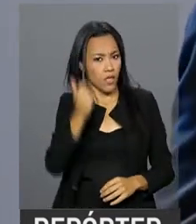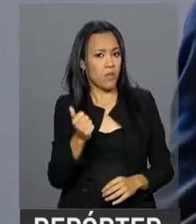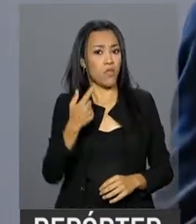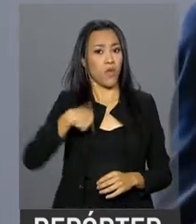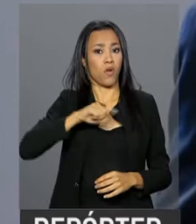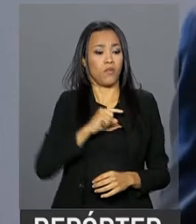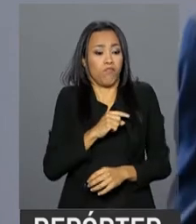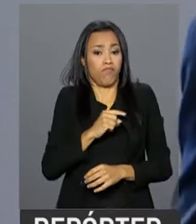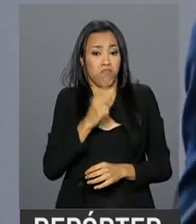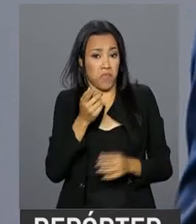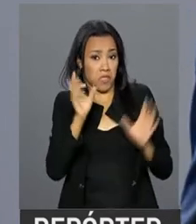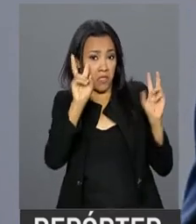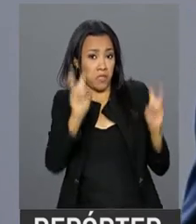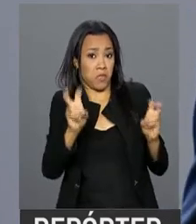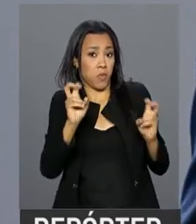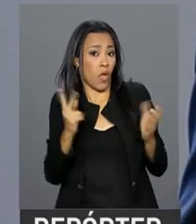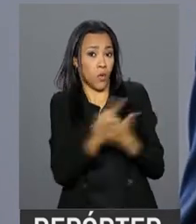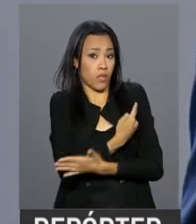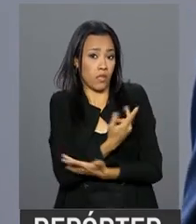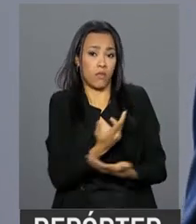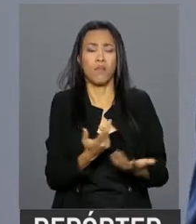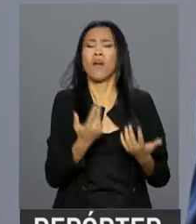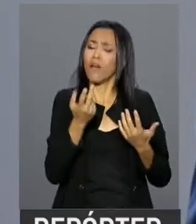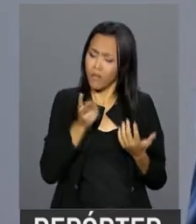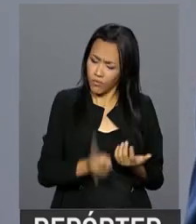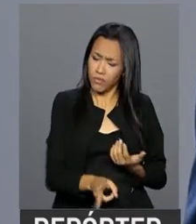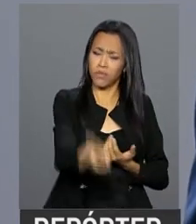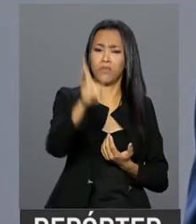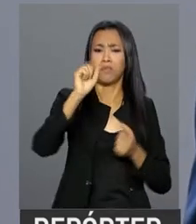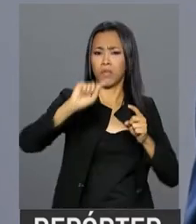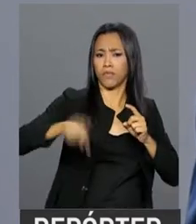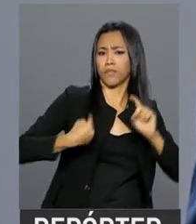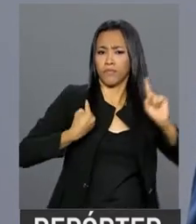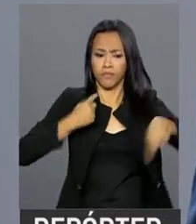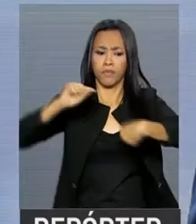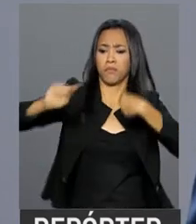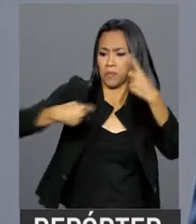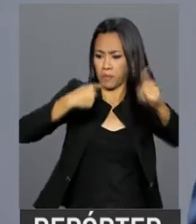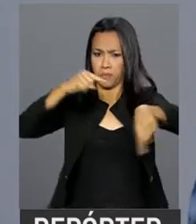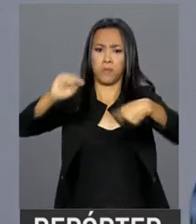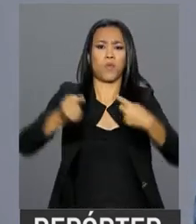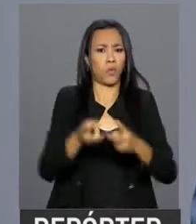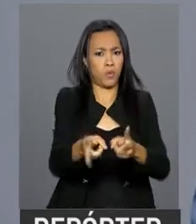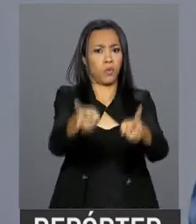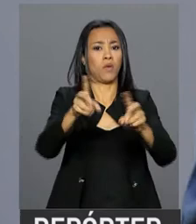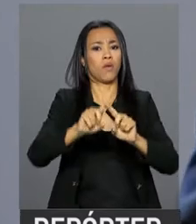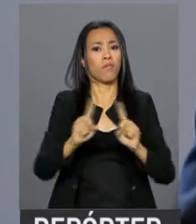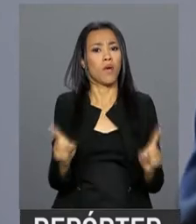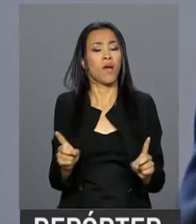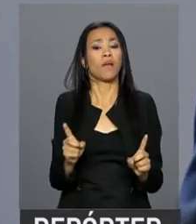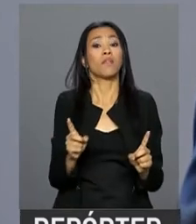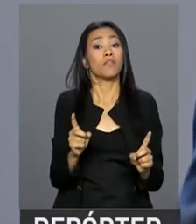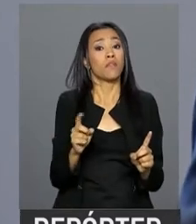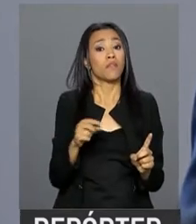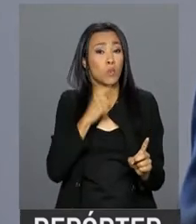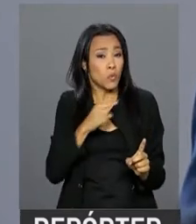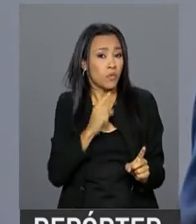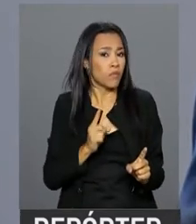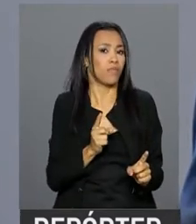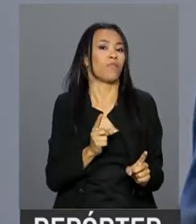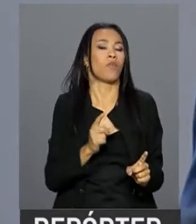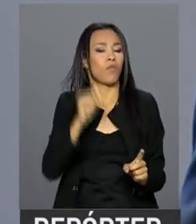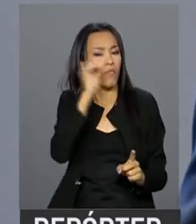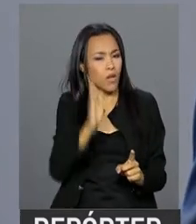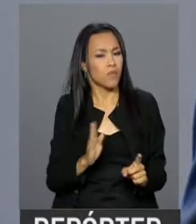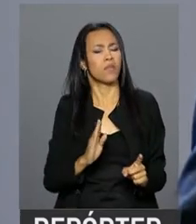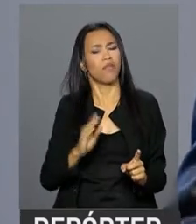fato, que os desafios ainda são muitos, mas nós não tenhamos dúvida. O Brasil é muito